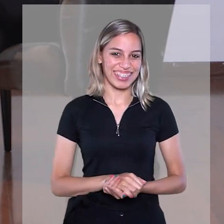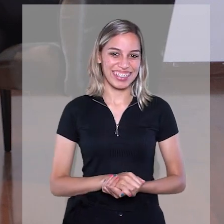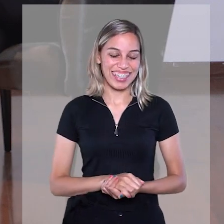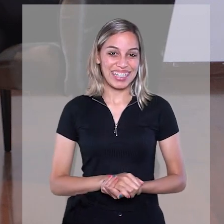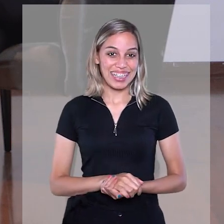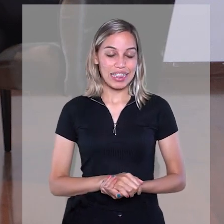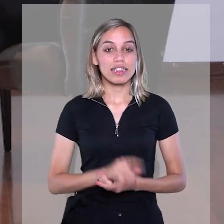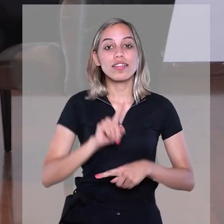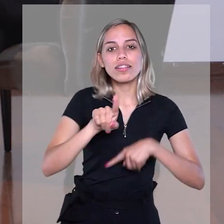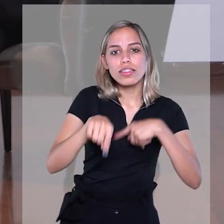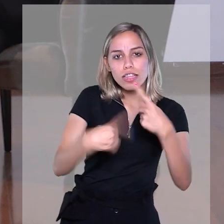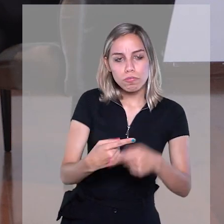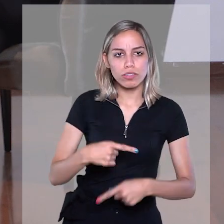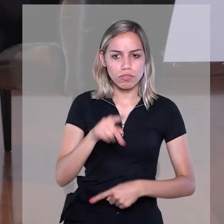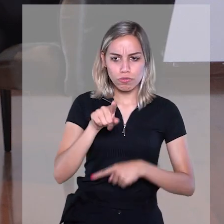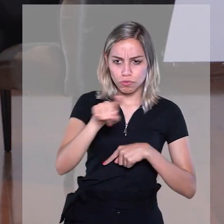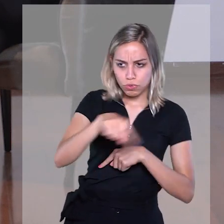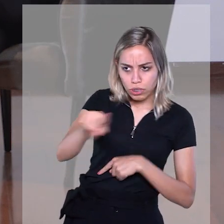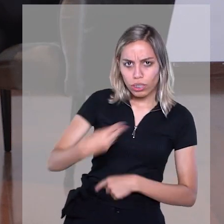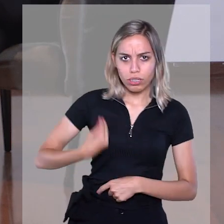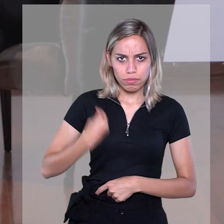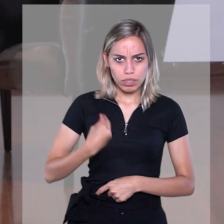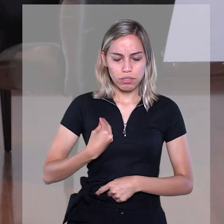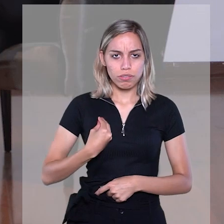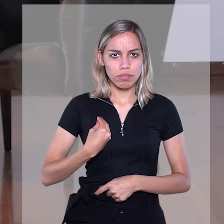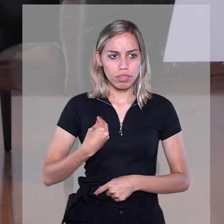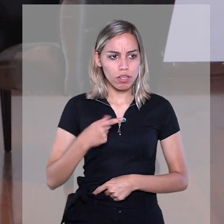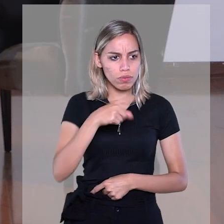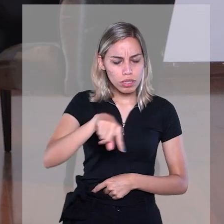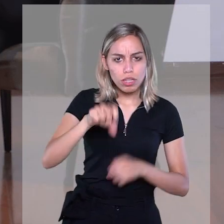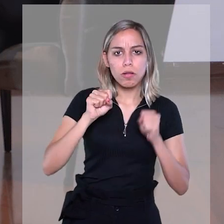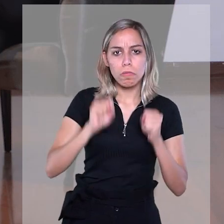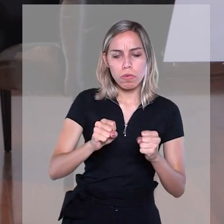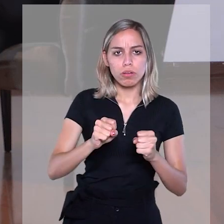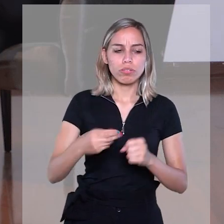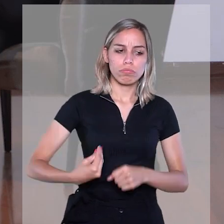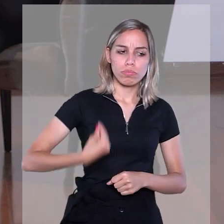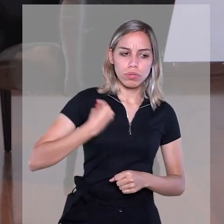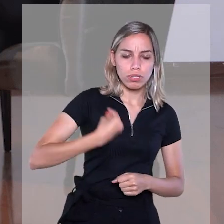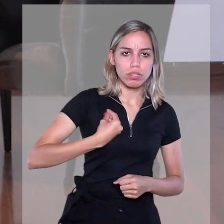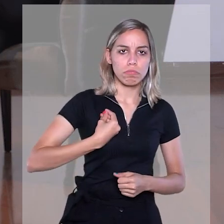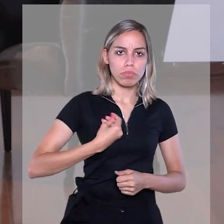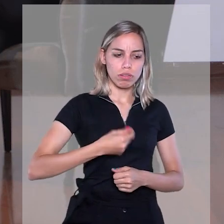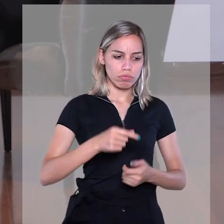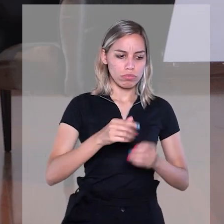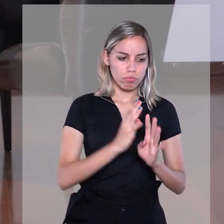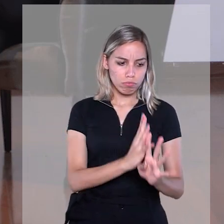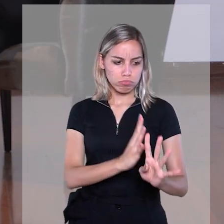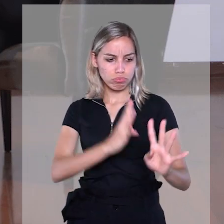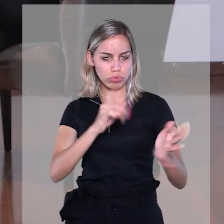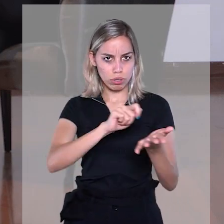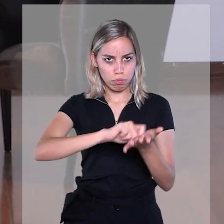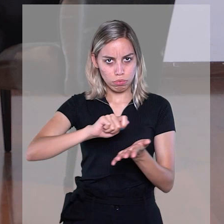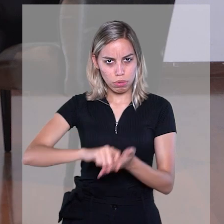Logo depois, quem sobreviver está convidado a participar da sessão de autógrafos, que ali acontece entre